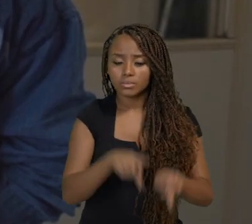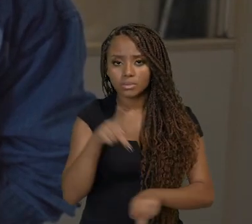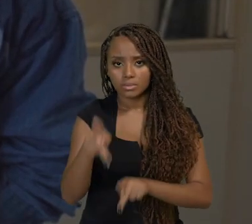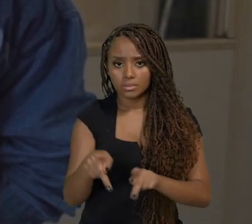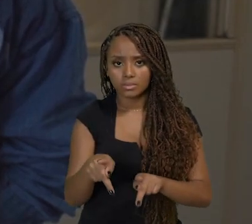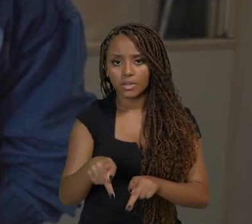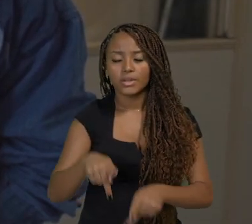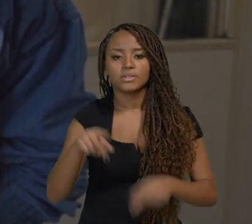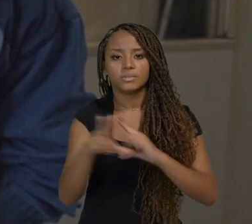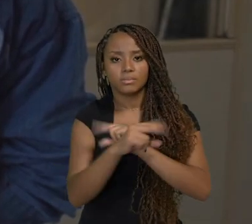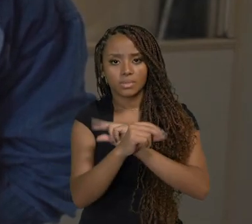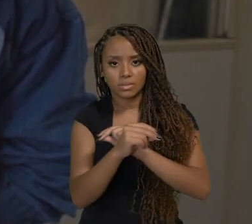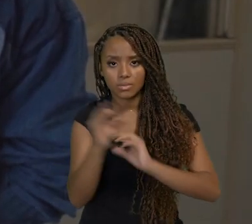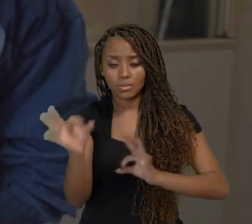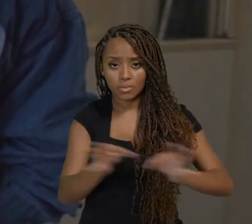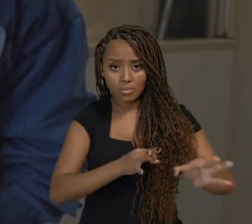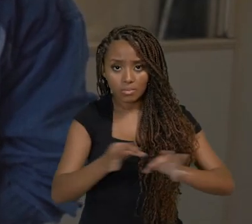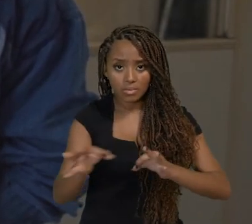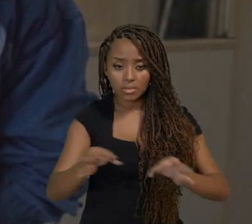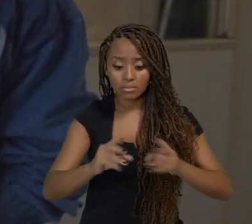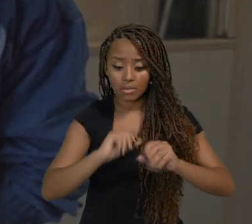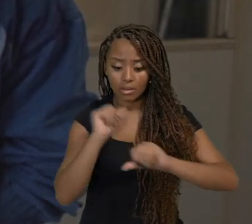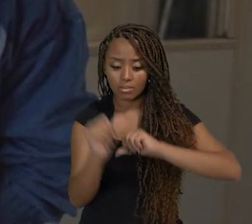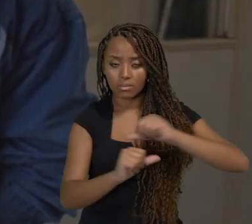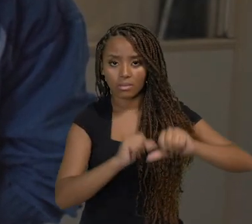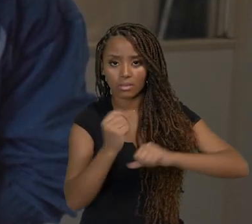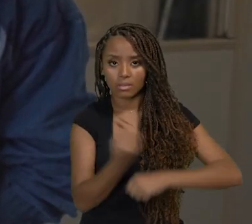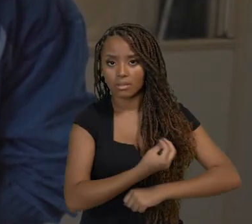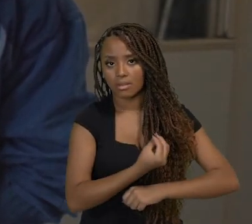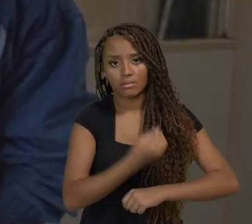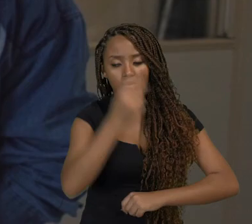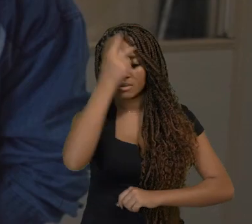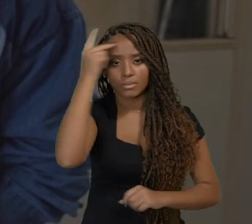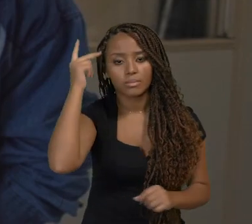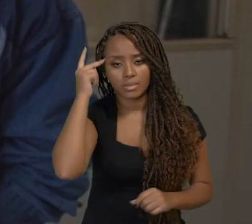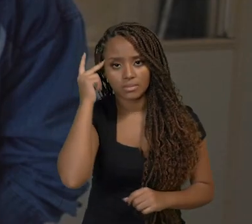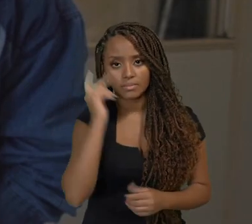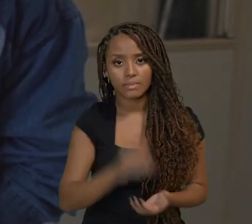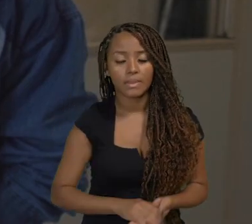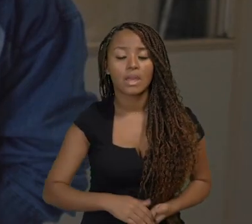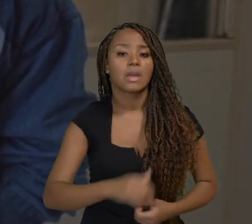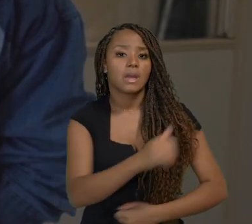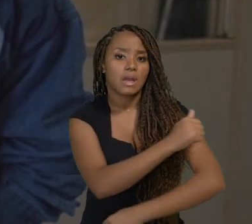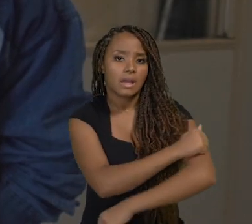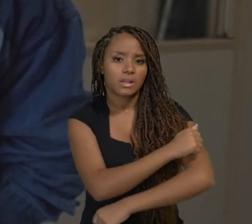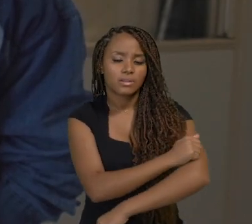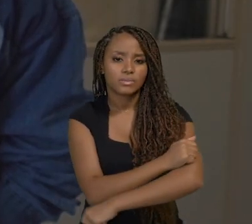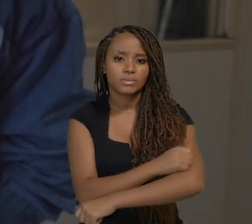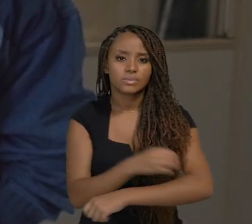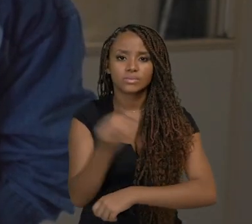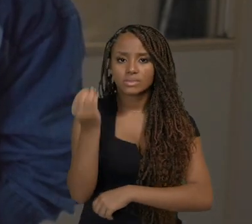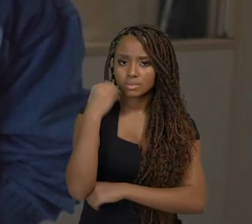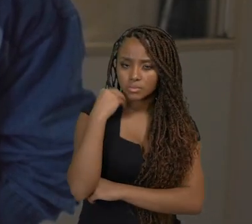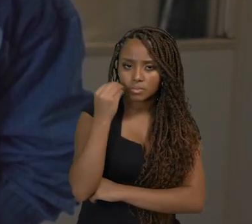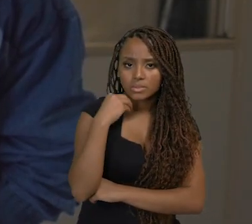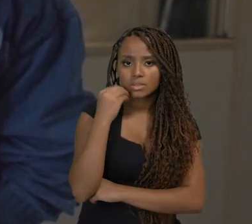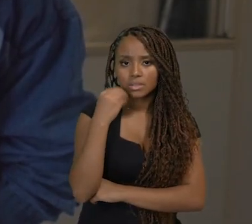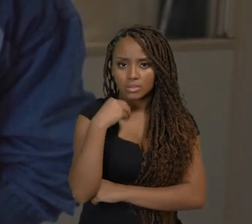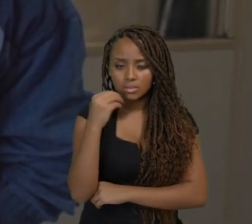Esse programa ele tem proporcionado a mudança na vida de várias pessoas. Alunos carentes,